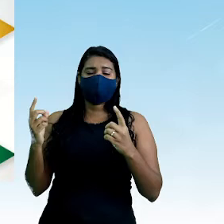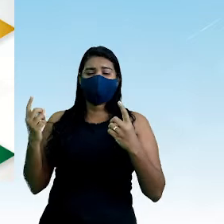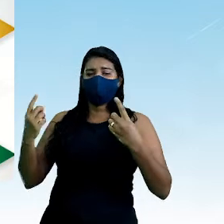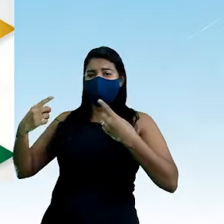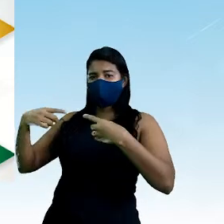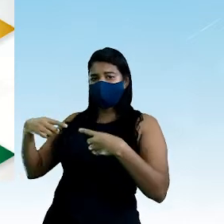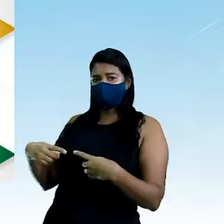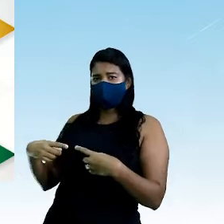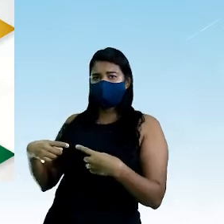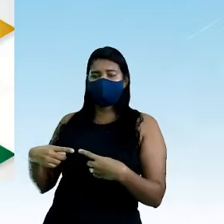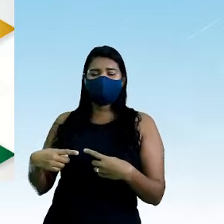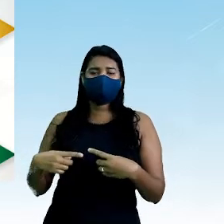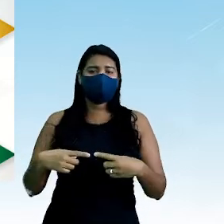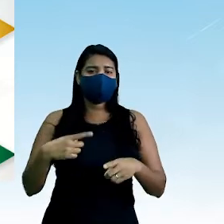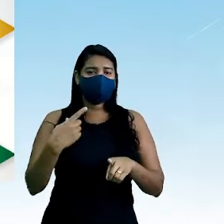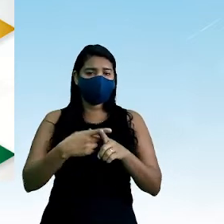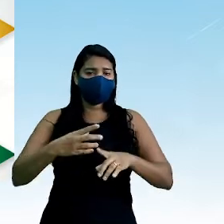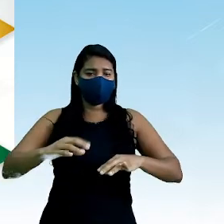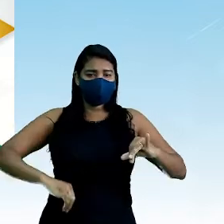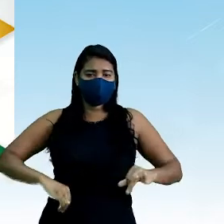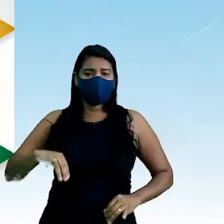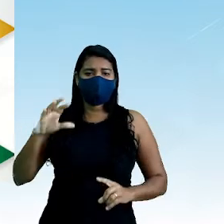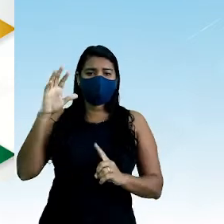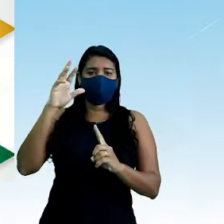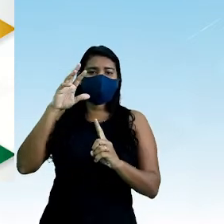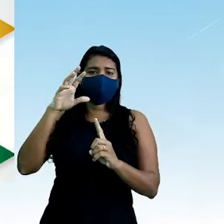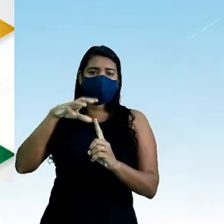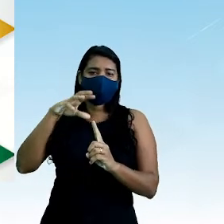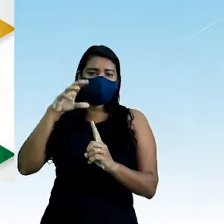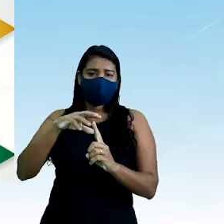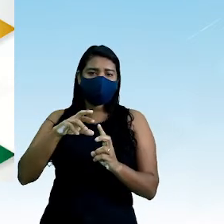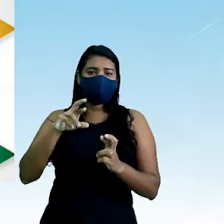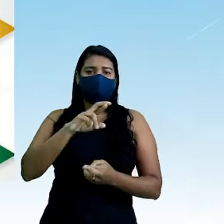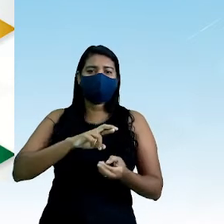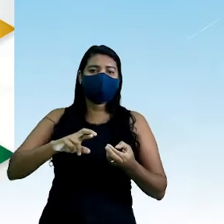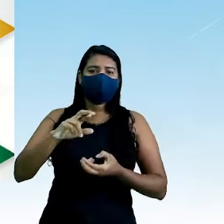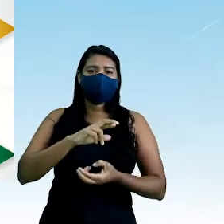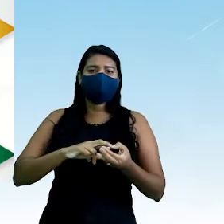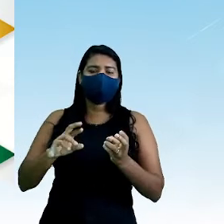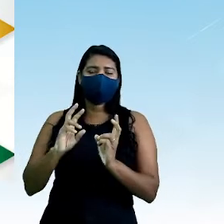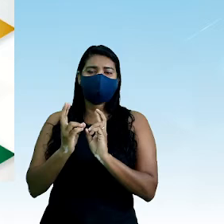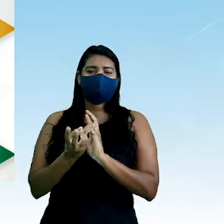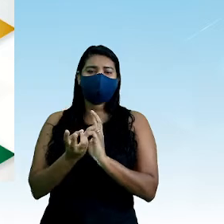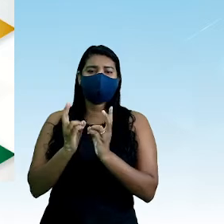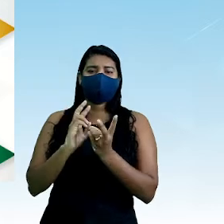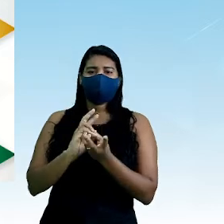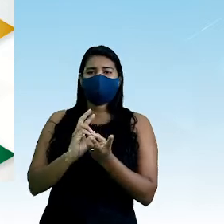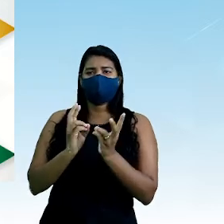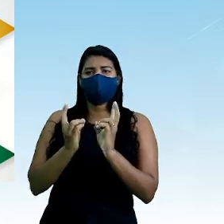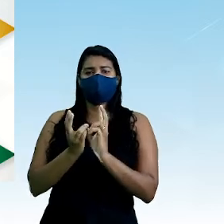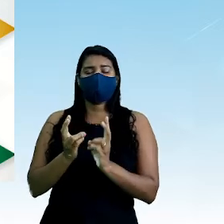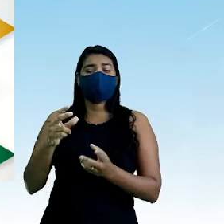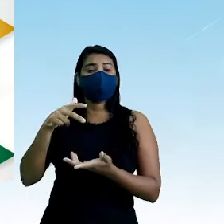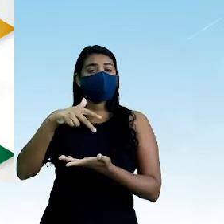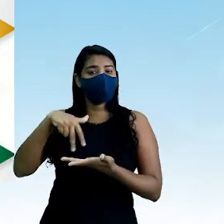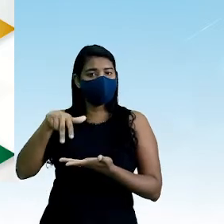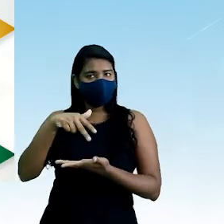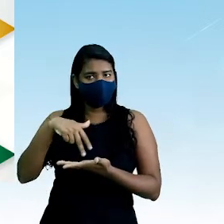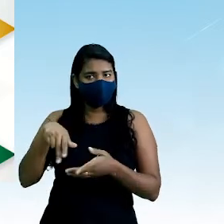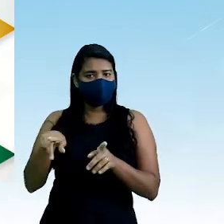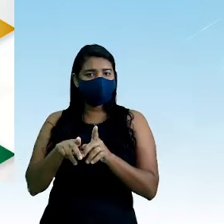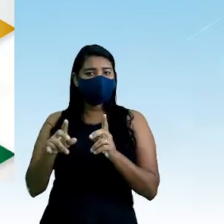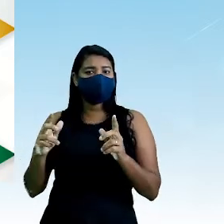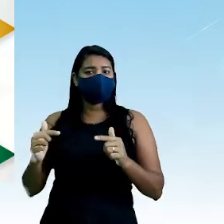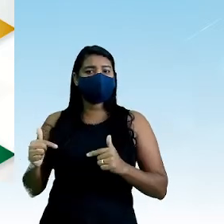então porque sofreu justamente influência das revoluções, influência da própria capoeira, que a capoeira é uma dança, mas também é